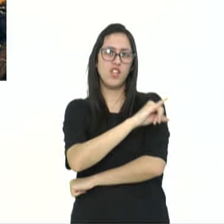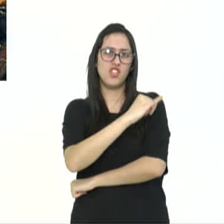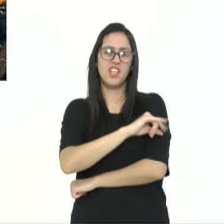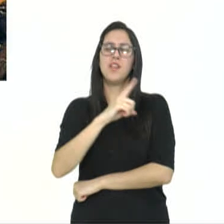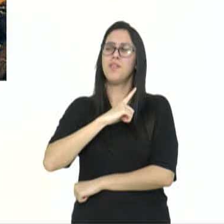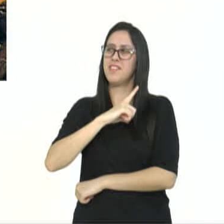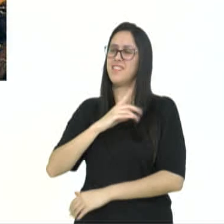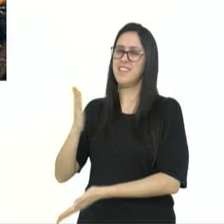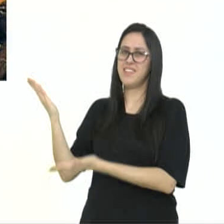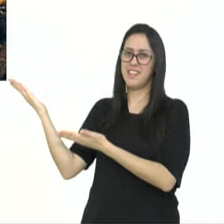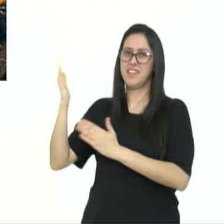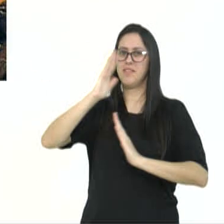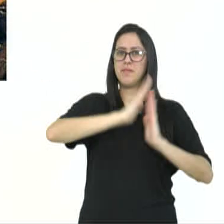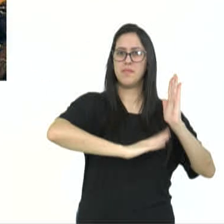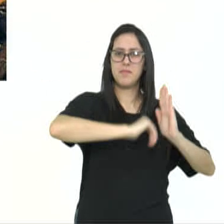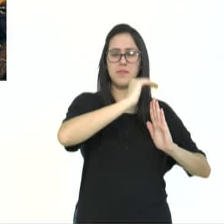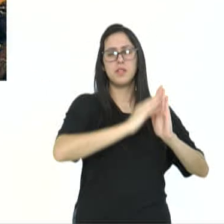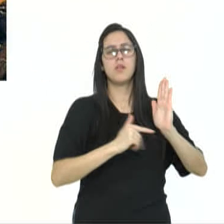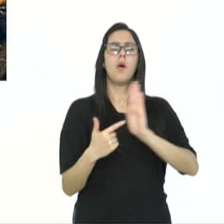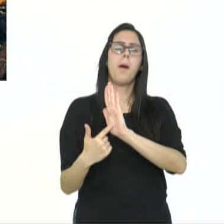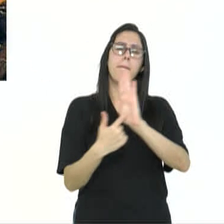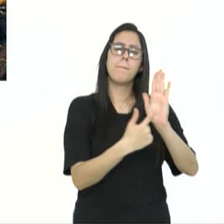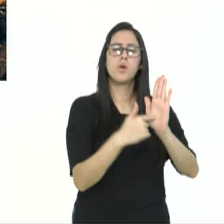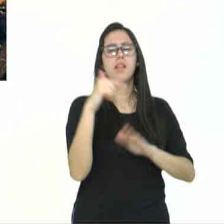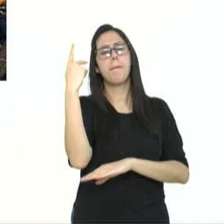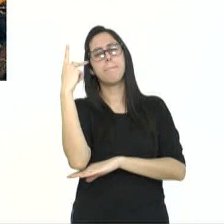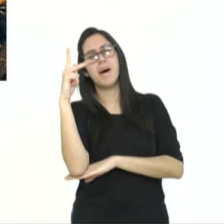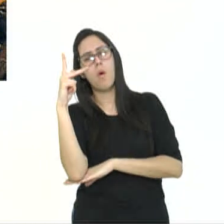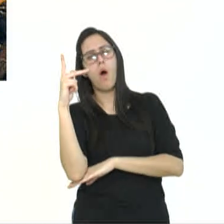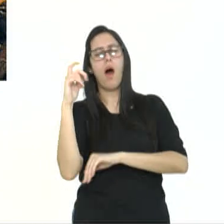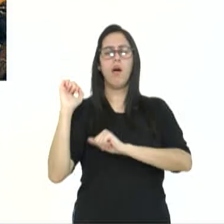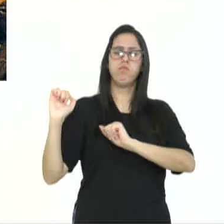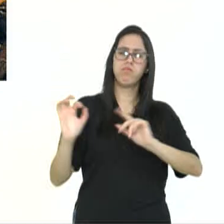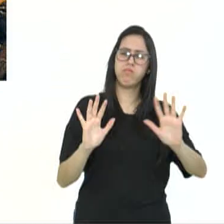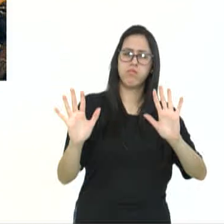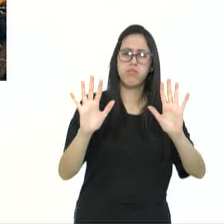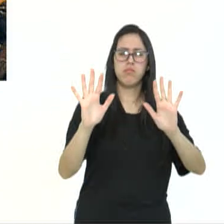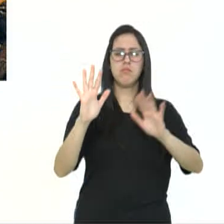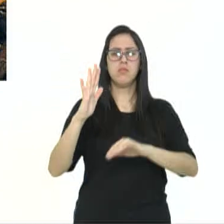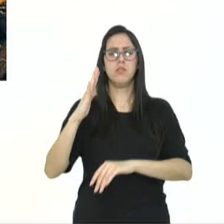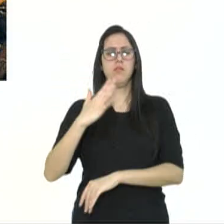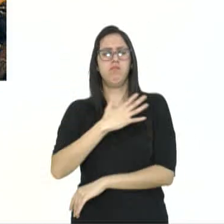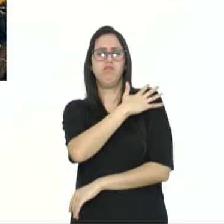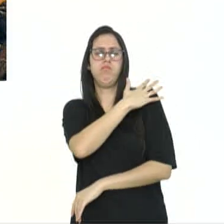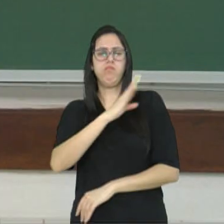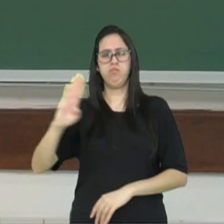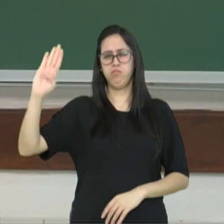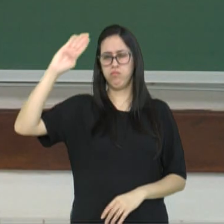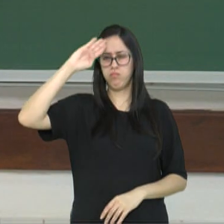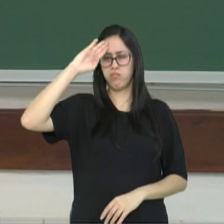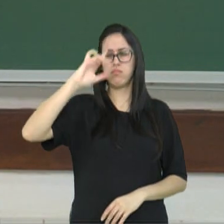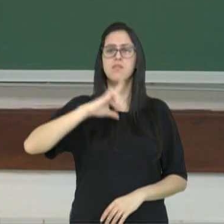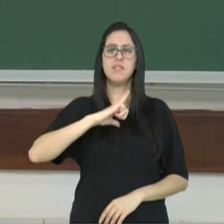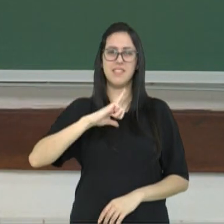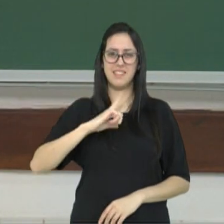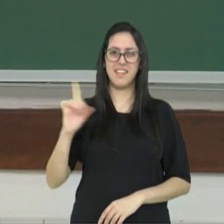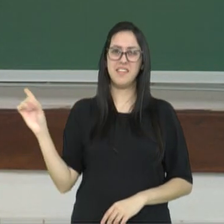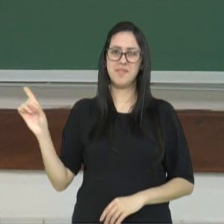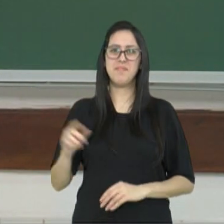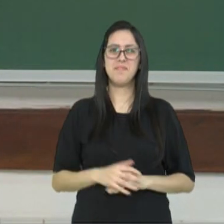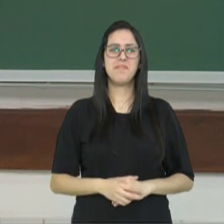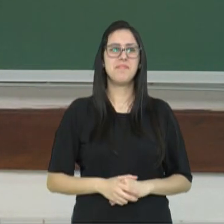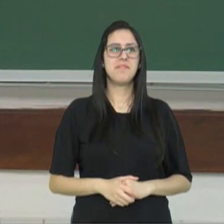Batalha de Avaí, mostrando paraguaios, tropas e os vários generais, capitães envolvidos nessa situação.